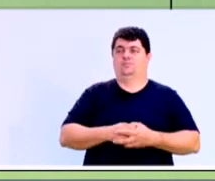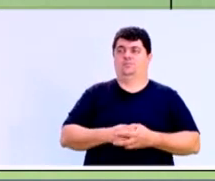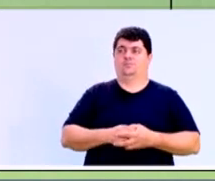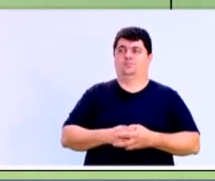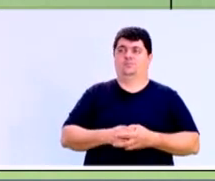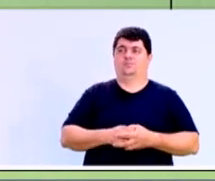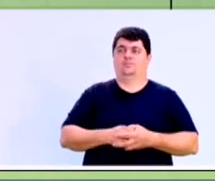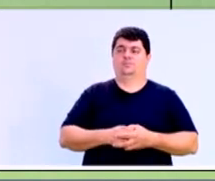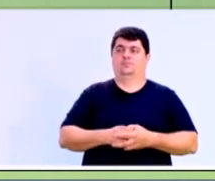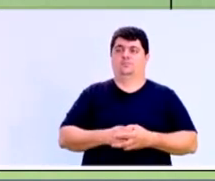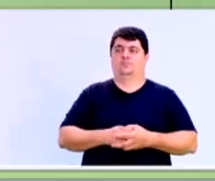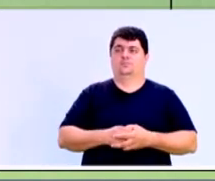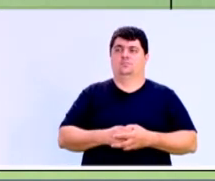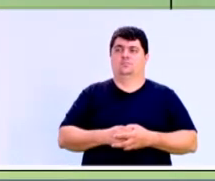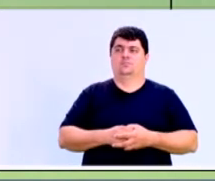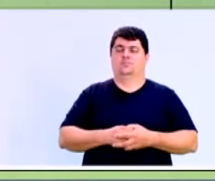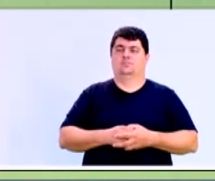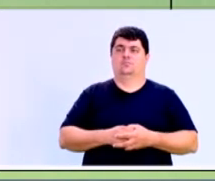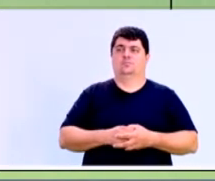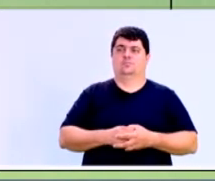melhorou.